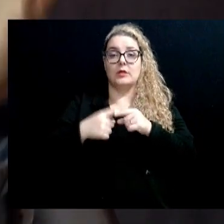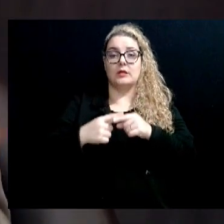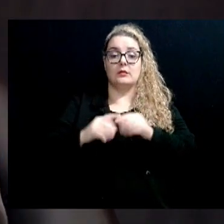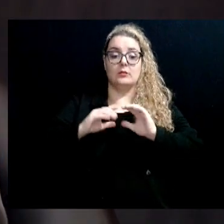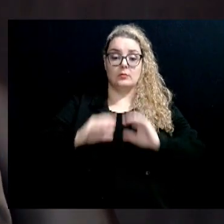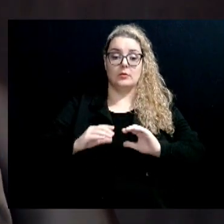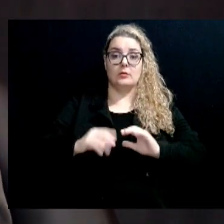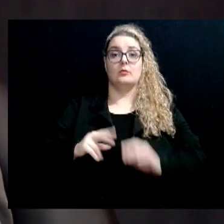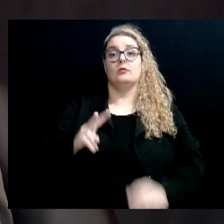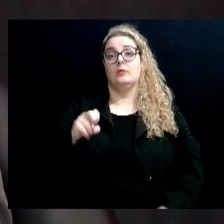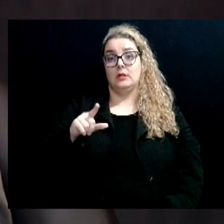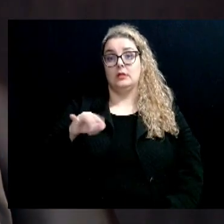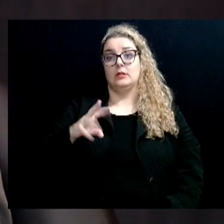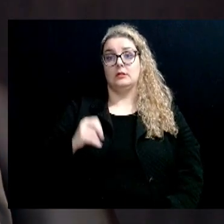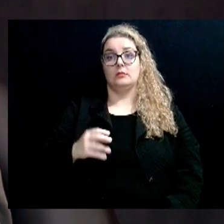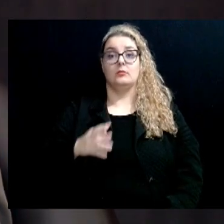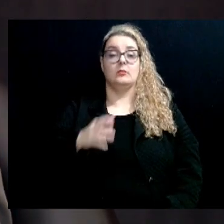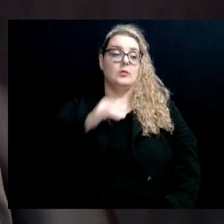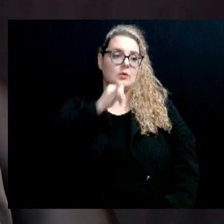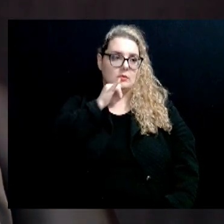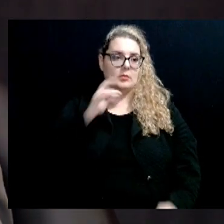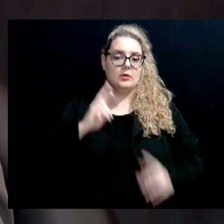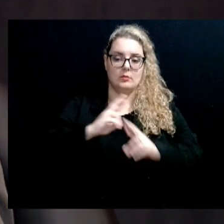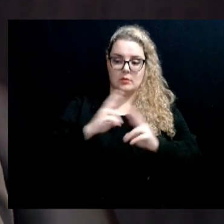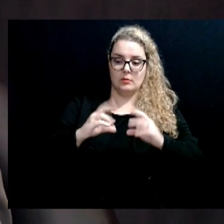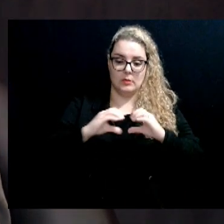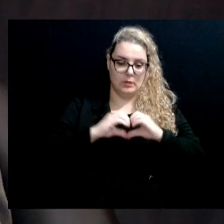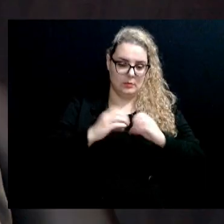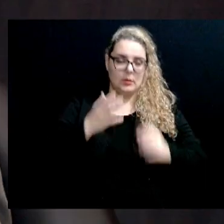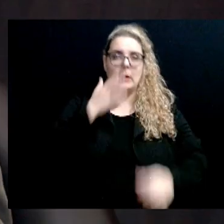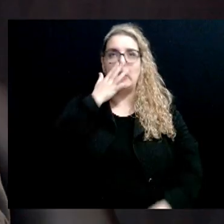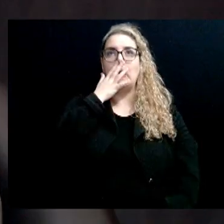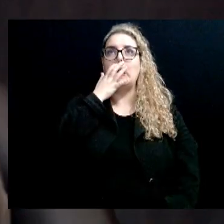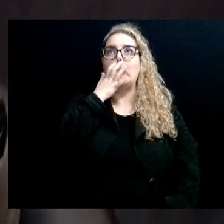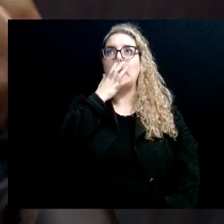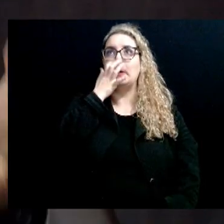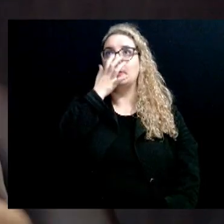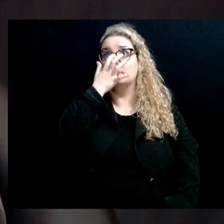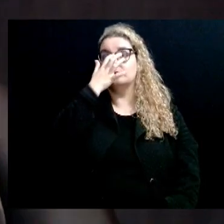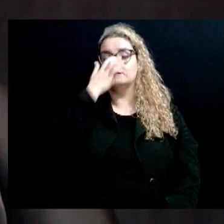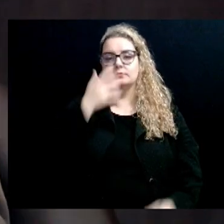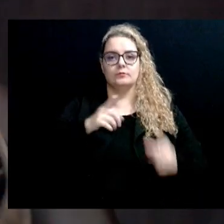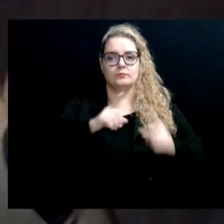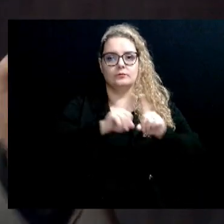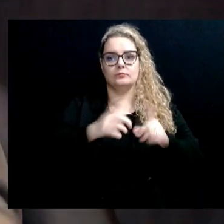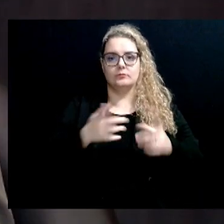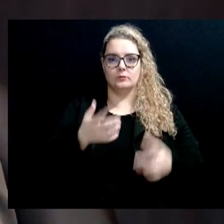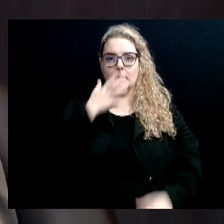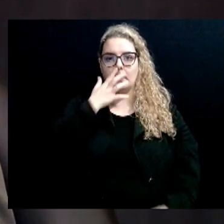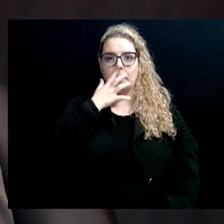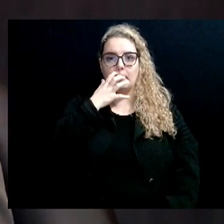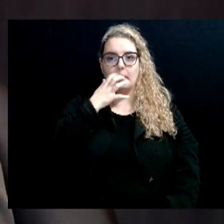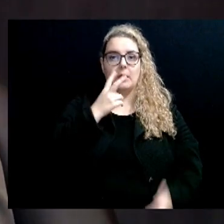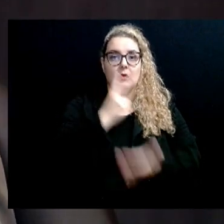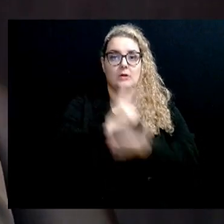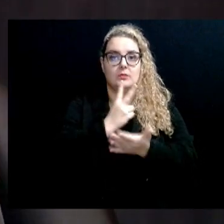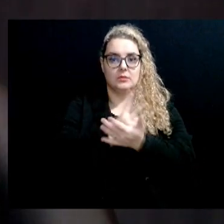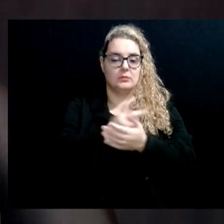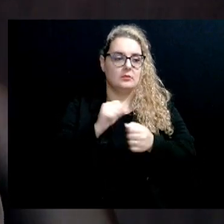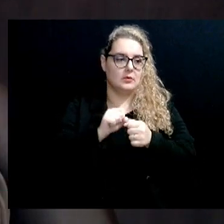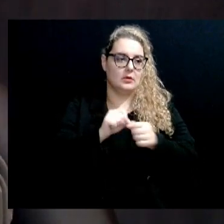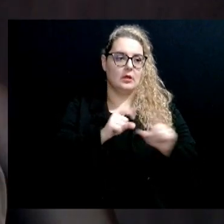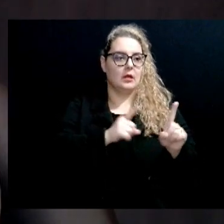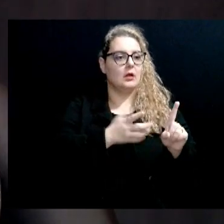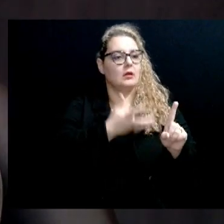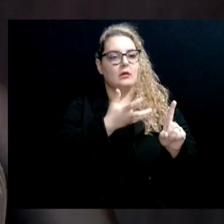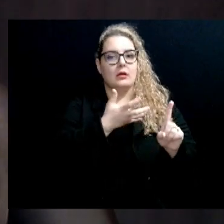num relacionamento amoroso, e aí o meu parceiro, eu sempre faço o que o meu parceiro quer. Isso é muito comum, né? Num relacionamento amoroso,